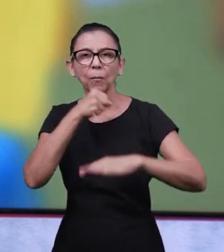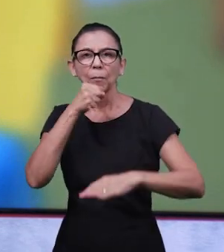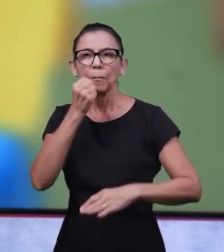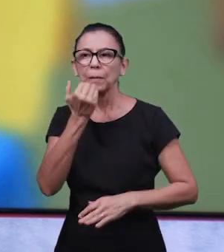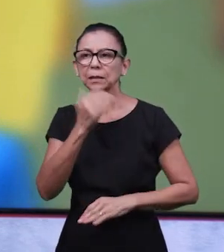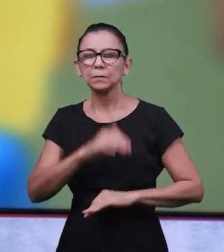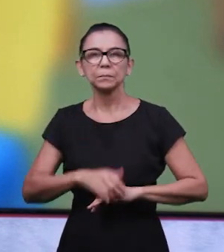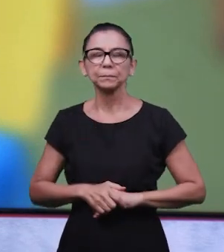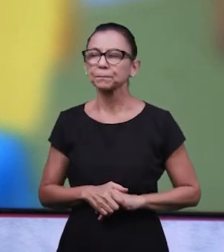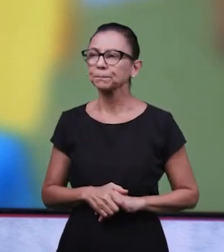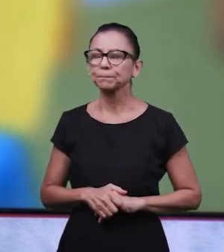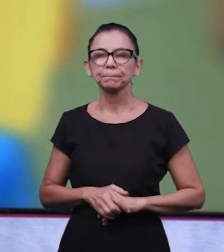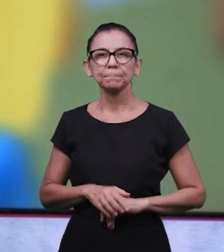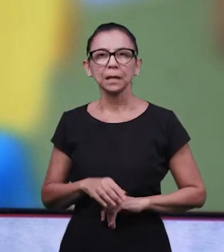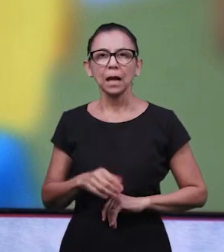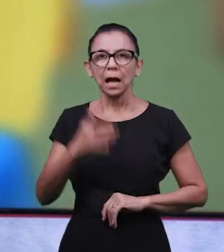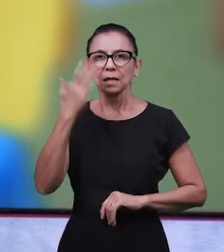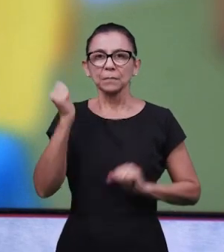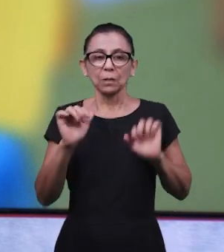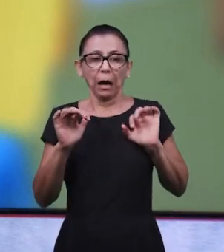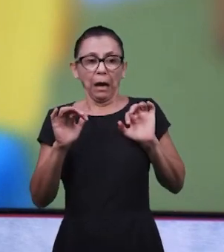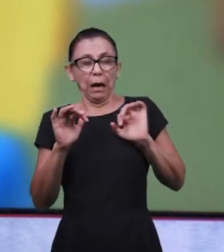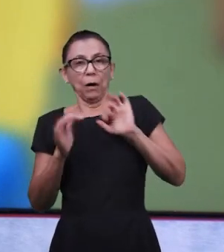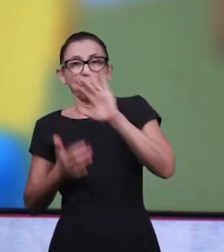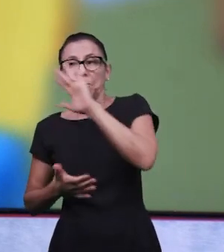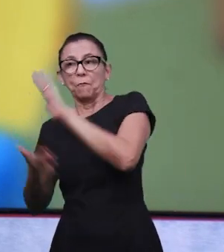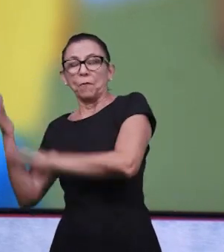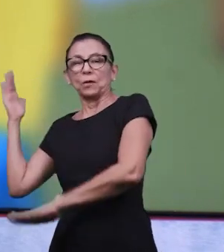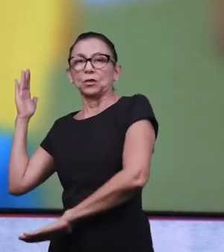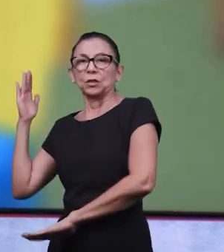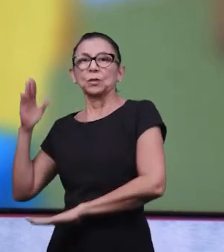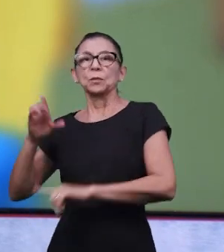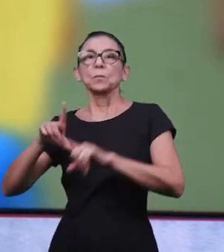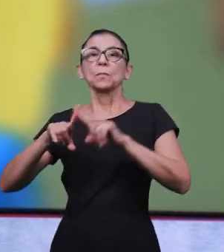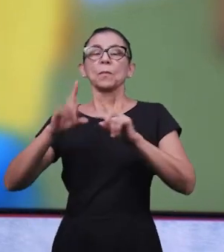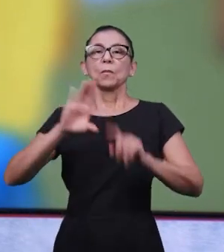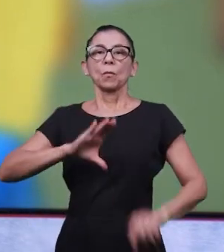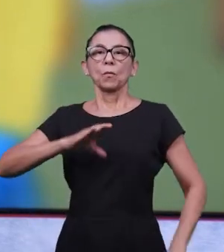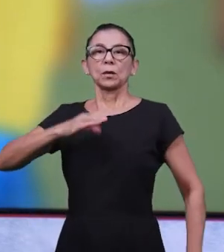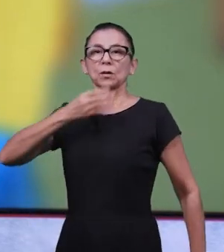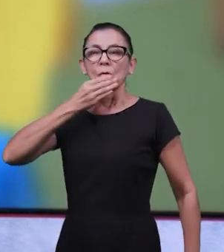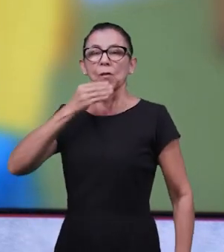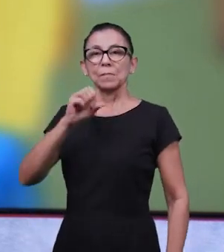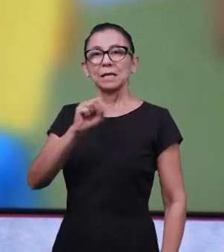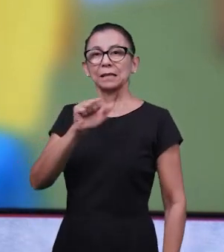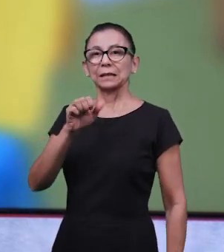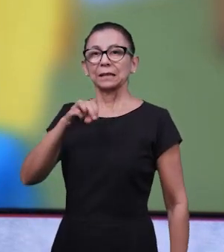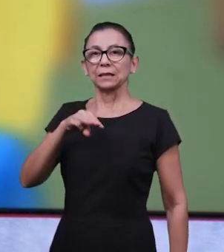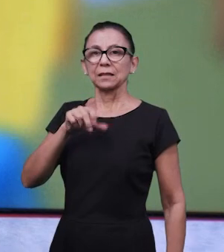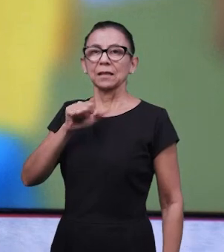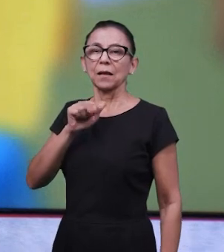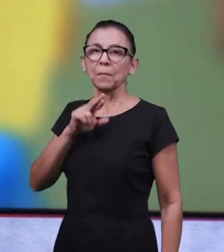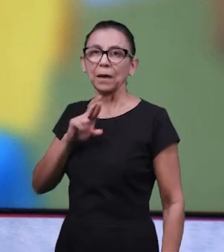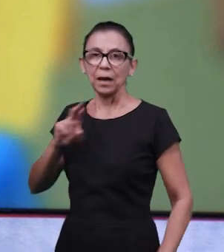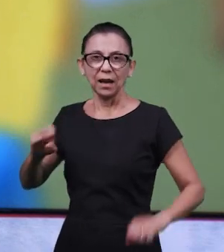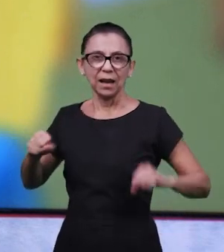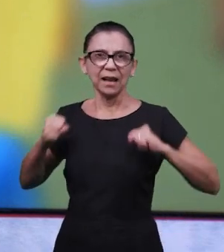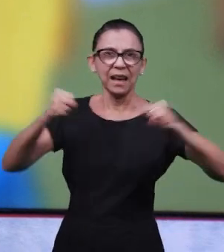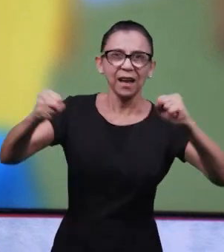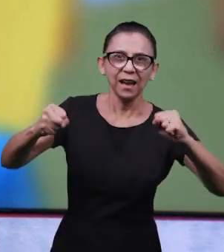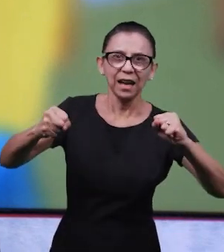A Bíblia conta que certo dia os filisteus atacaram um campo de lentilha e as pessoas que estavam